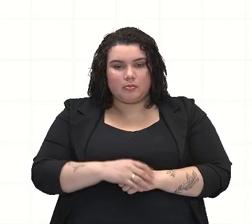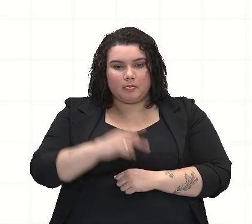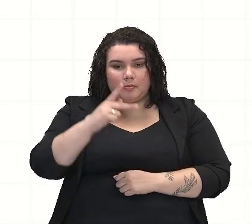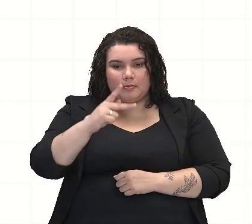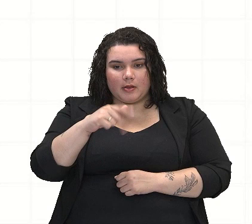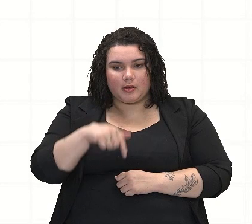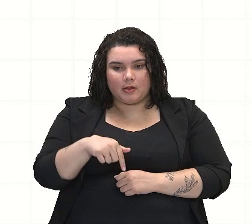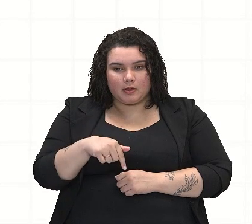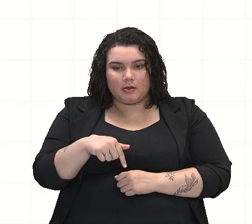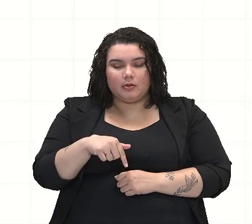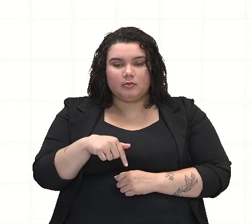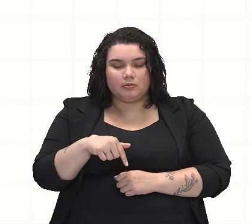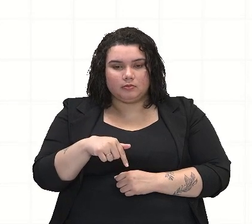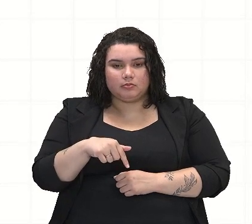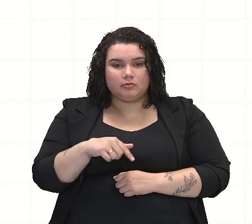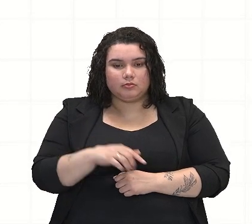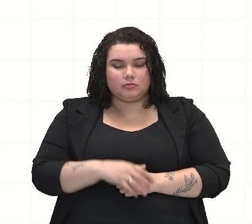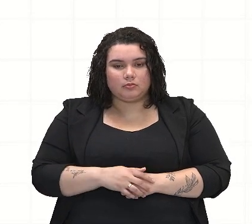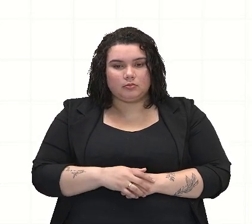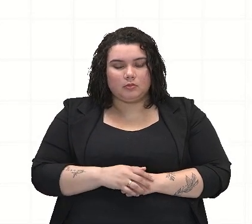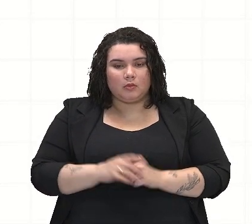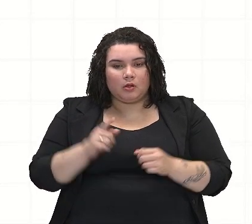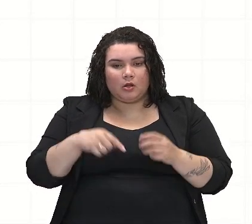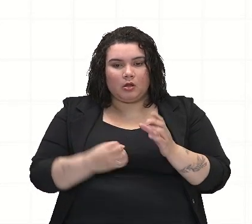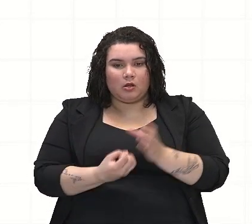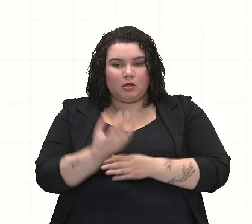Q. Tá? Nós temos aqui o nosso ângulo.